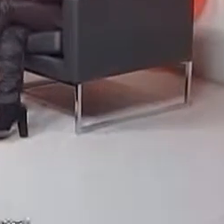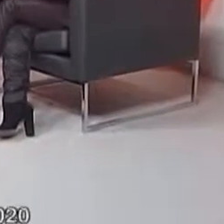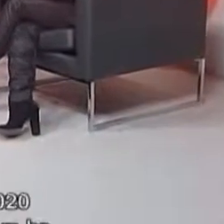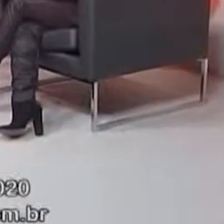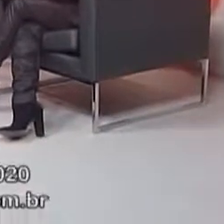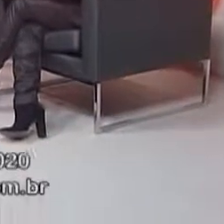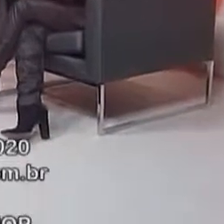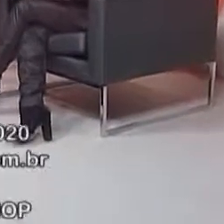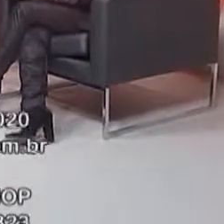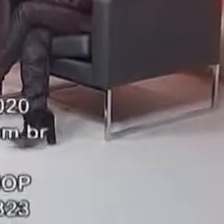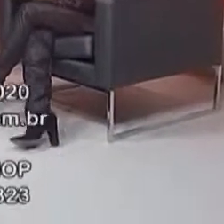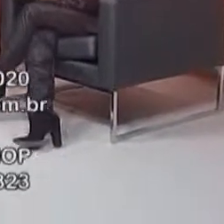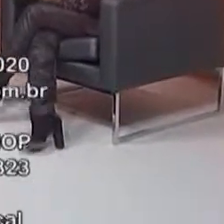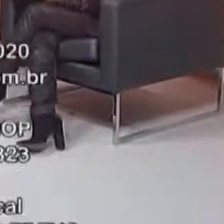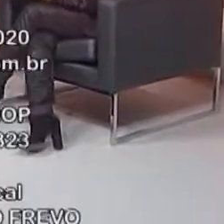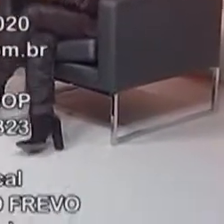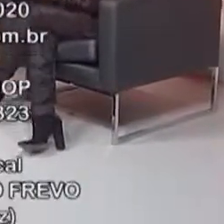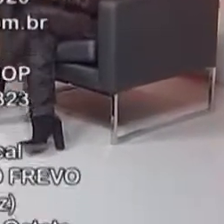ob